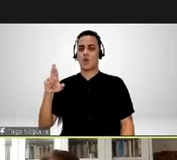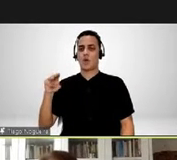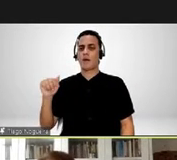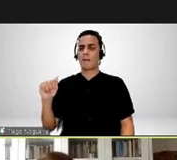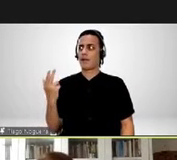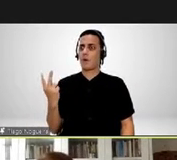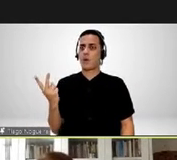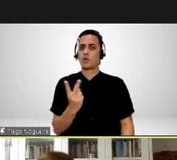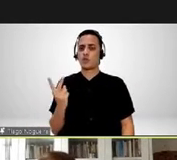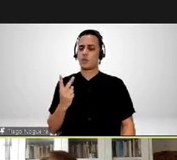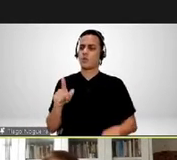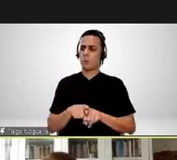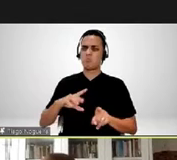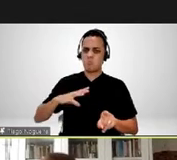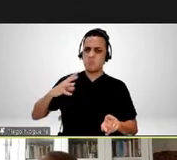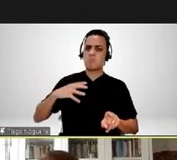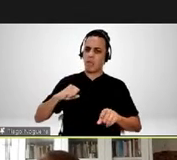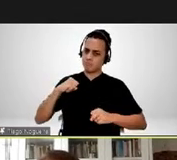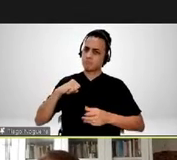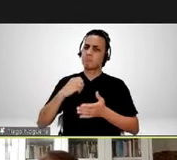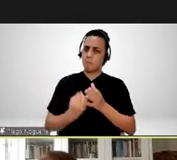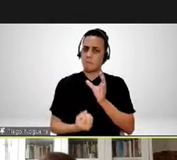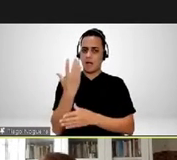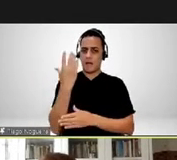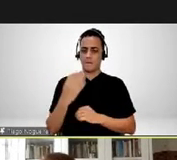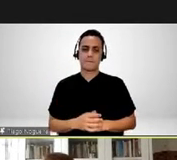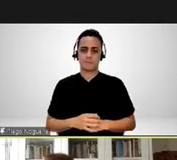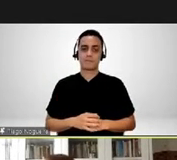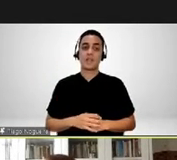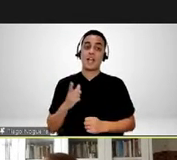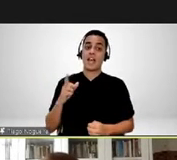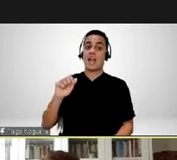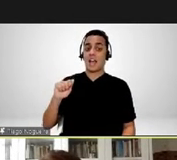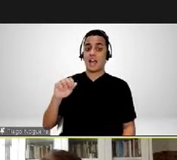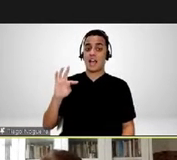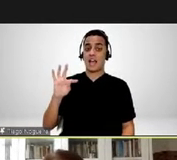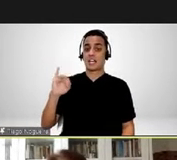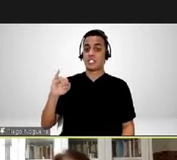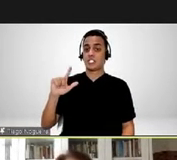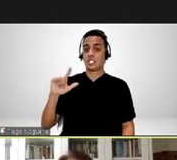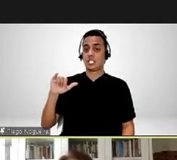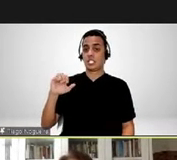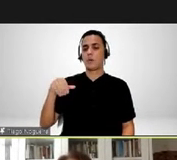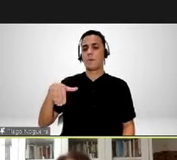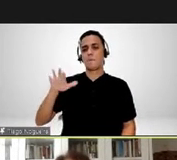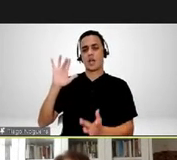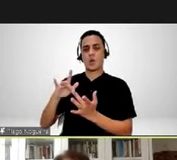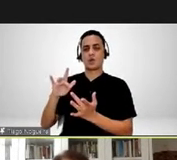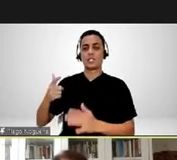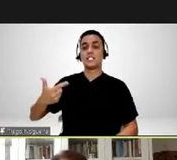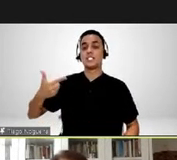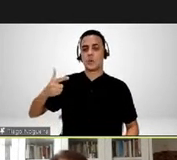caso da vivência do Atílio, foi maior com a segunda coordenadora, e ele